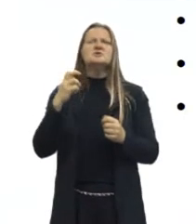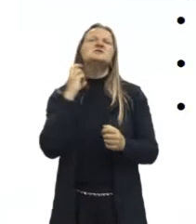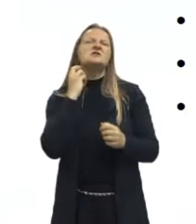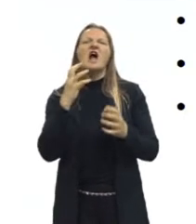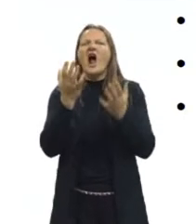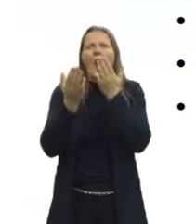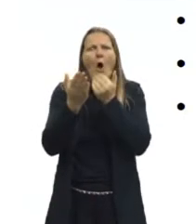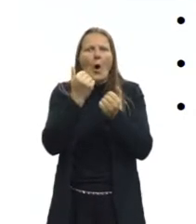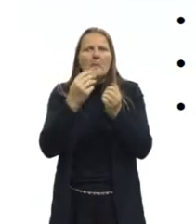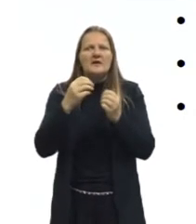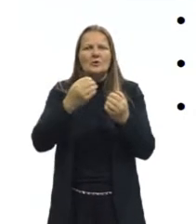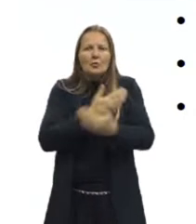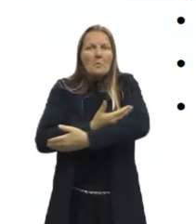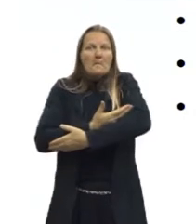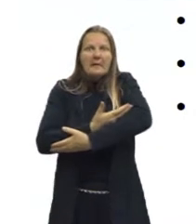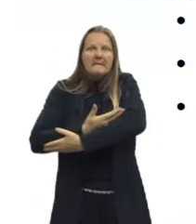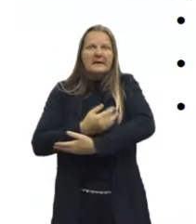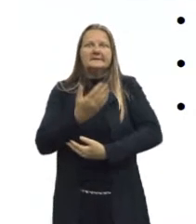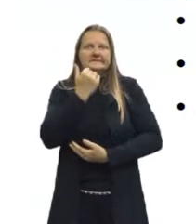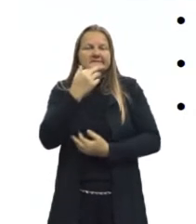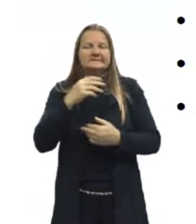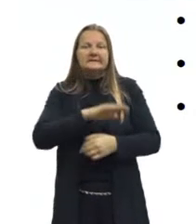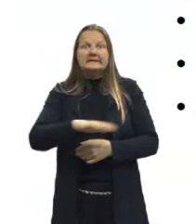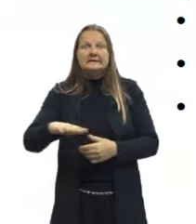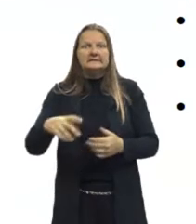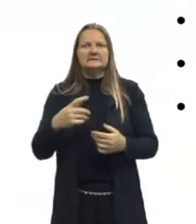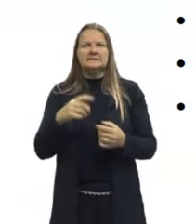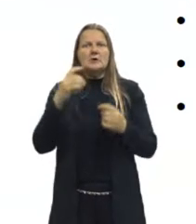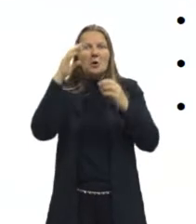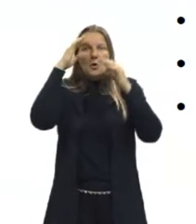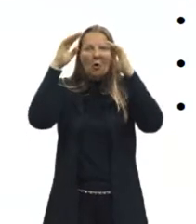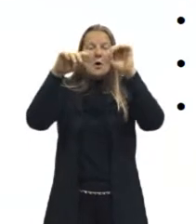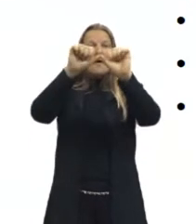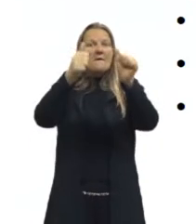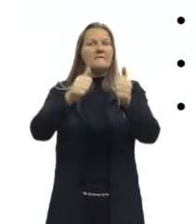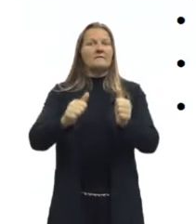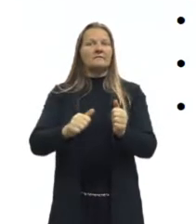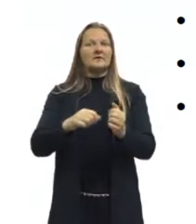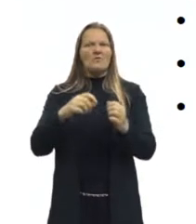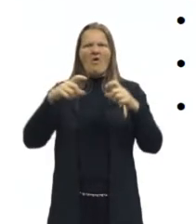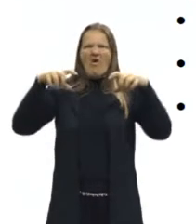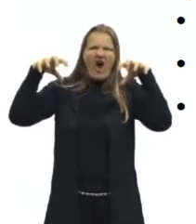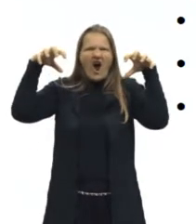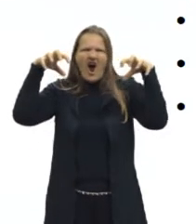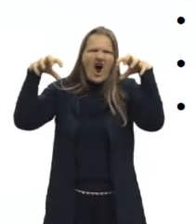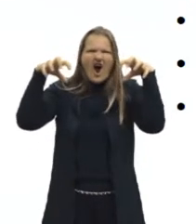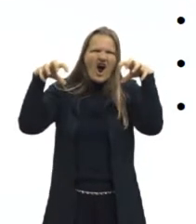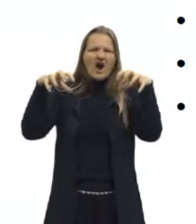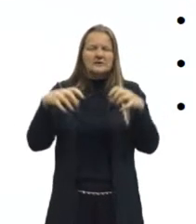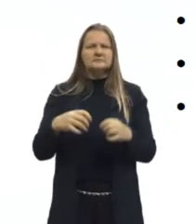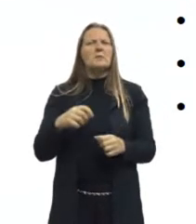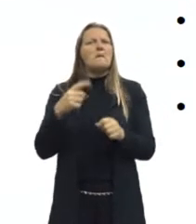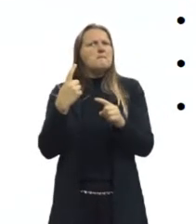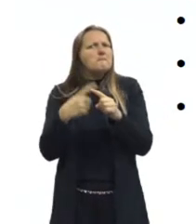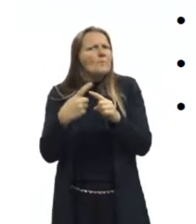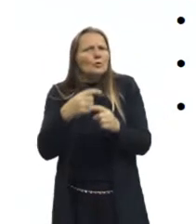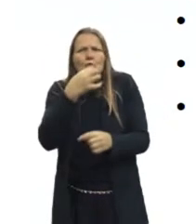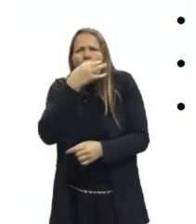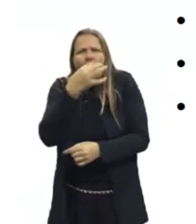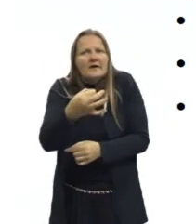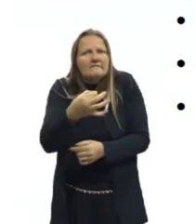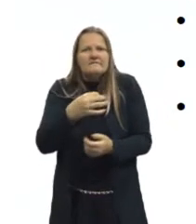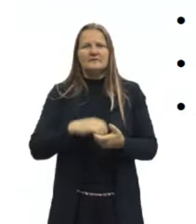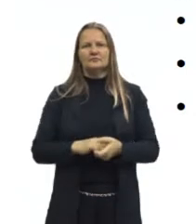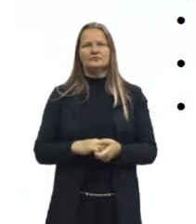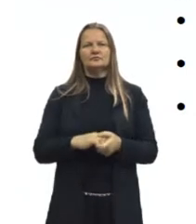criancinhas então criou também todo uma imagem de um comunismo Demoníaco né que exagerou muito o que era